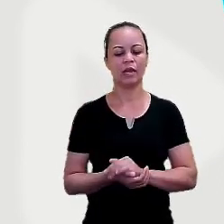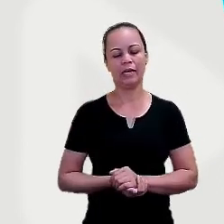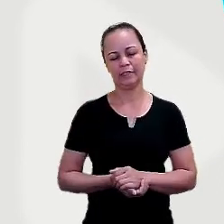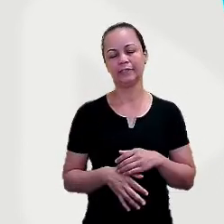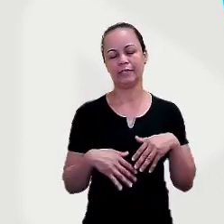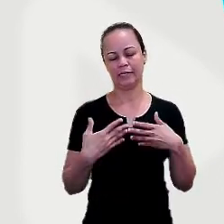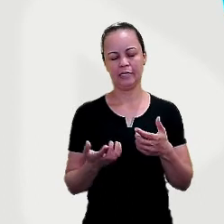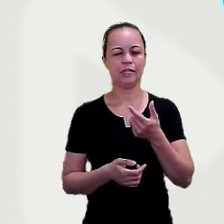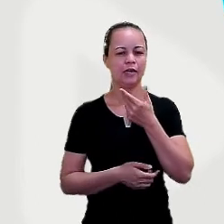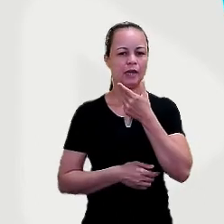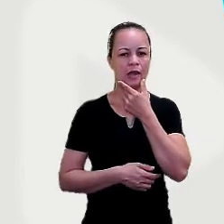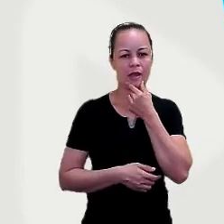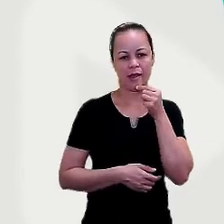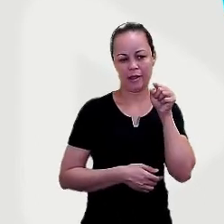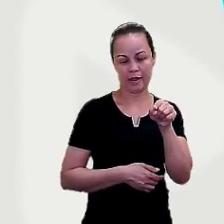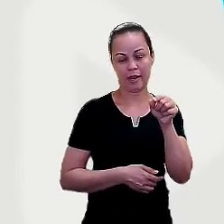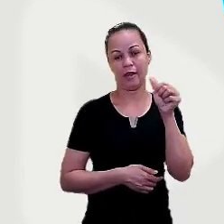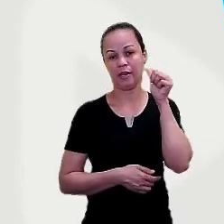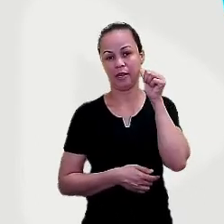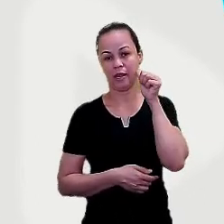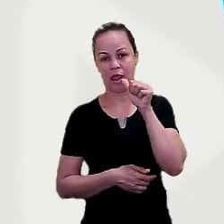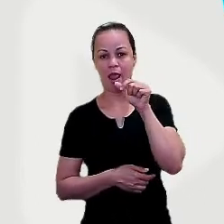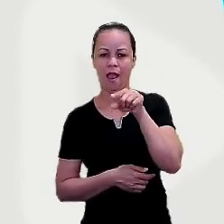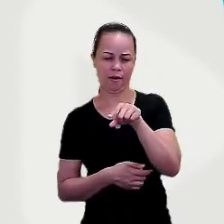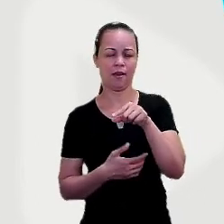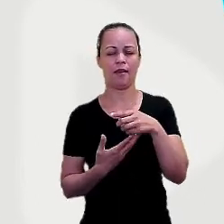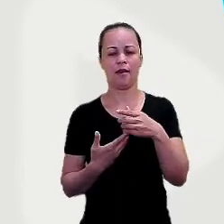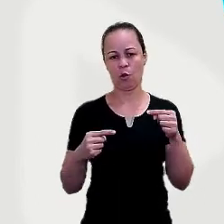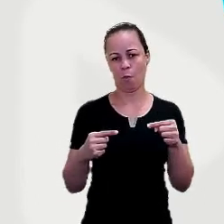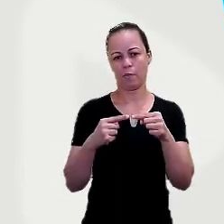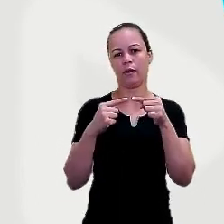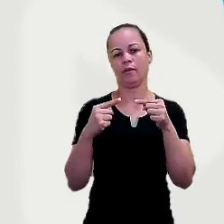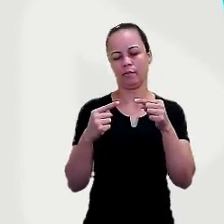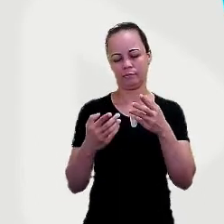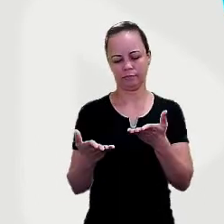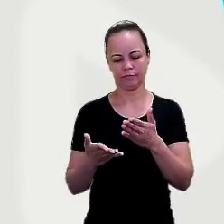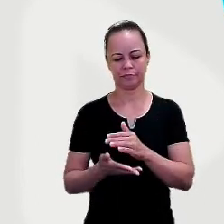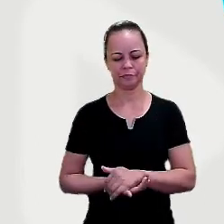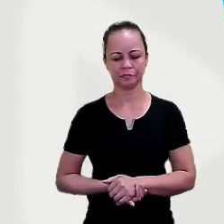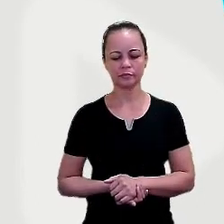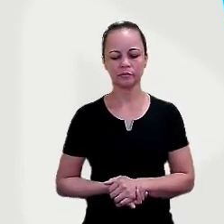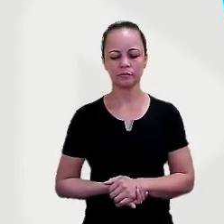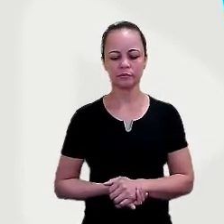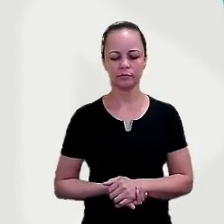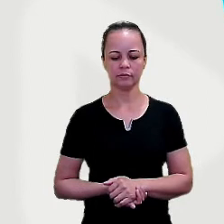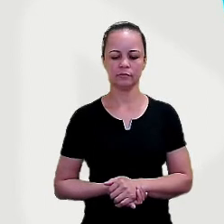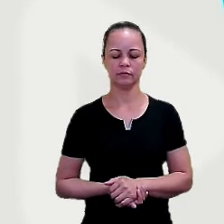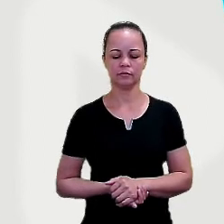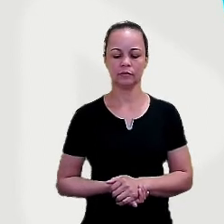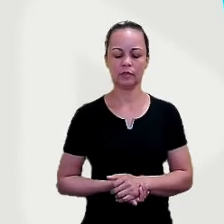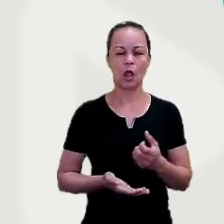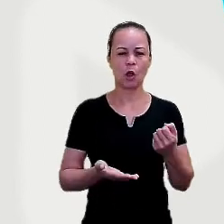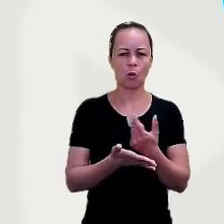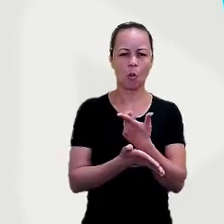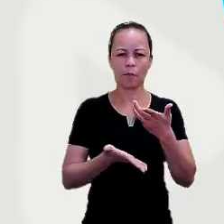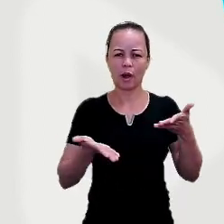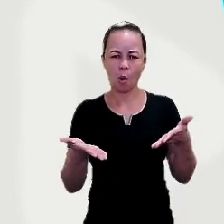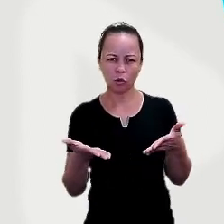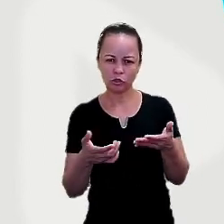ou ela. Ele adora comer bolo de chocolate. Vamos fazer compras